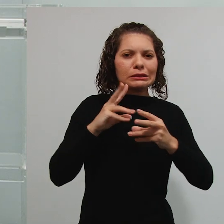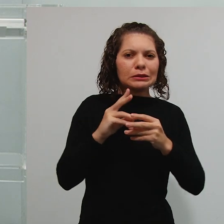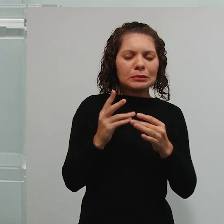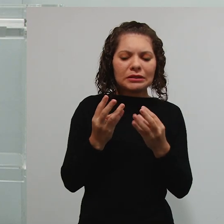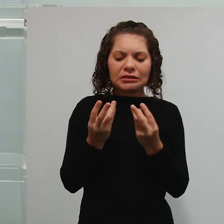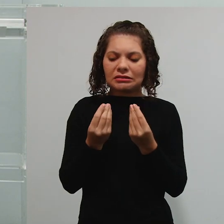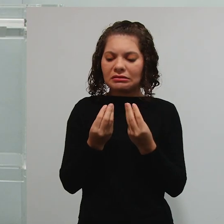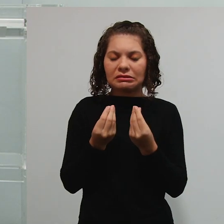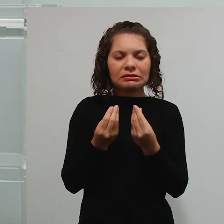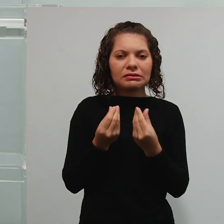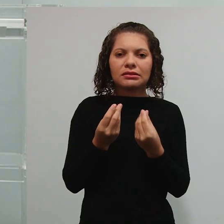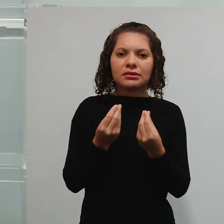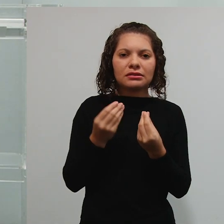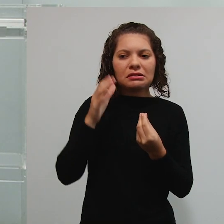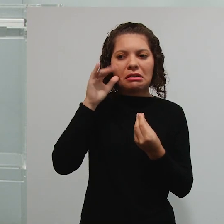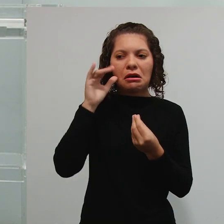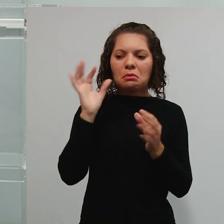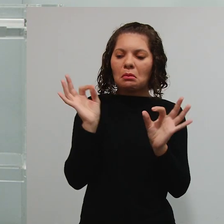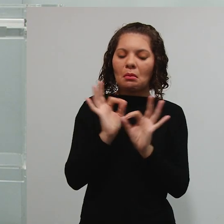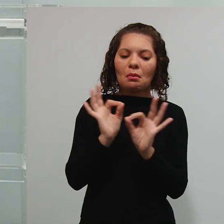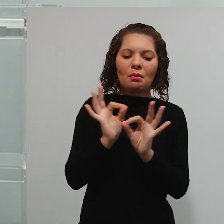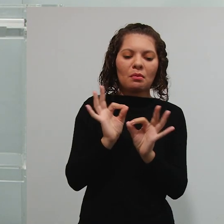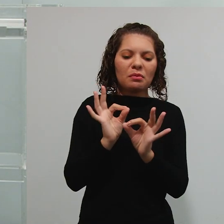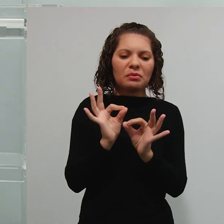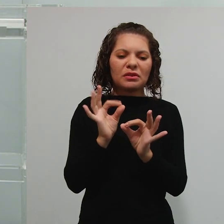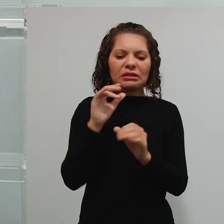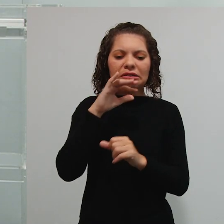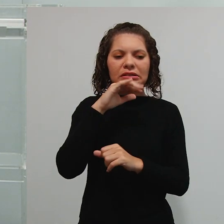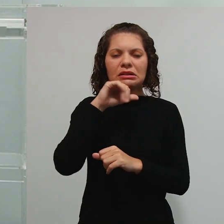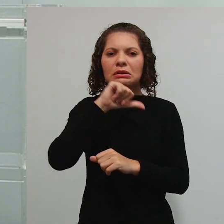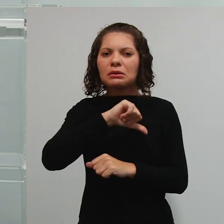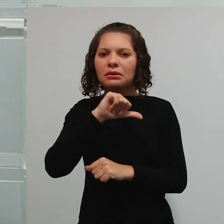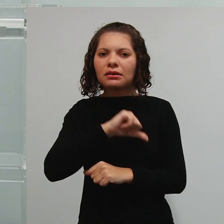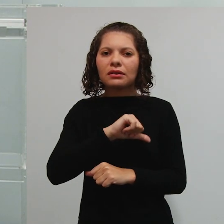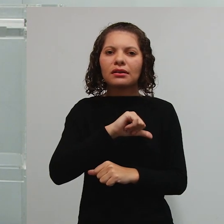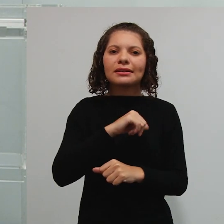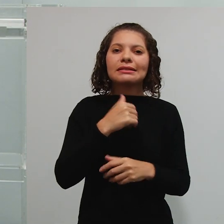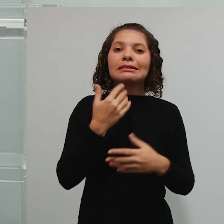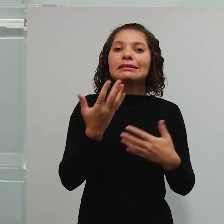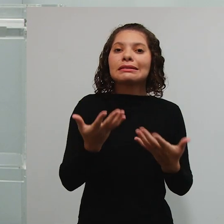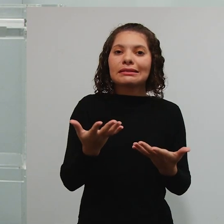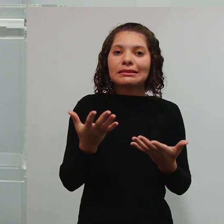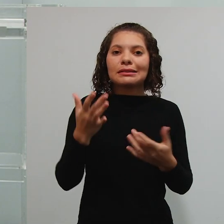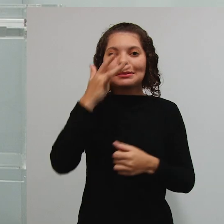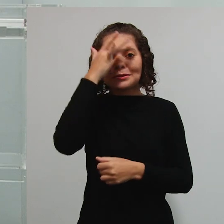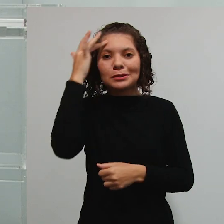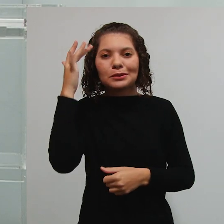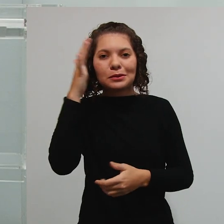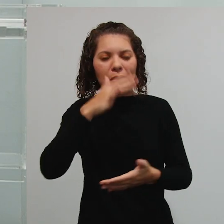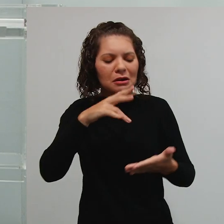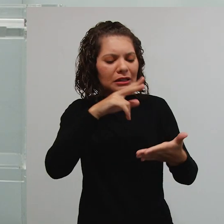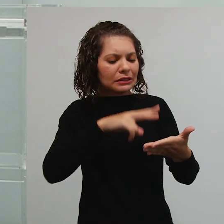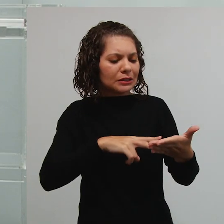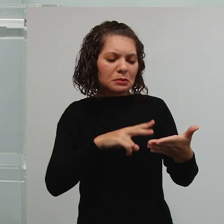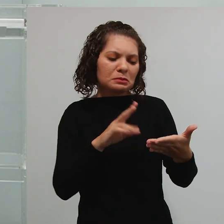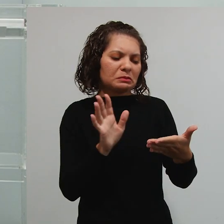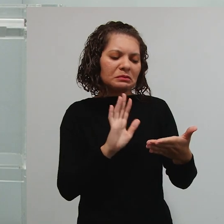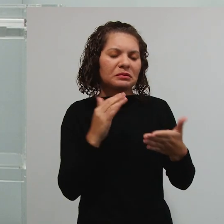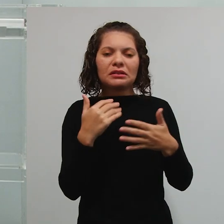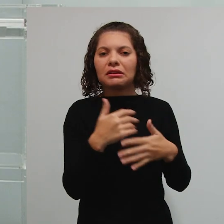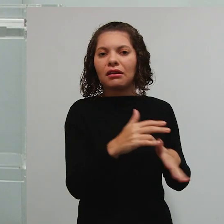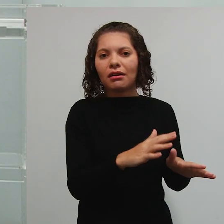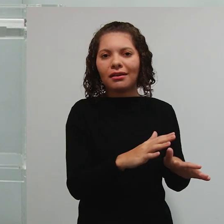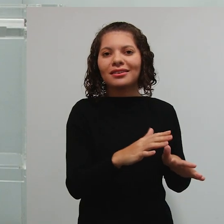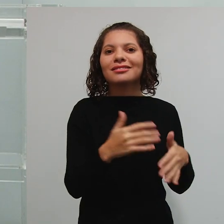não despertar a curiosidade, que o Paulinho fala lá, né? O Paulinho fala, não despertar a curiosidade, provavelmente as pessoas não vão ler o trabalho na